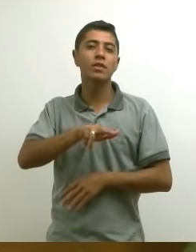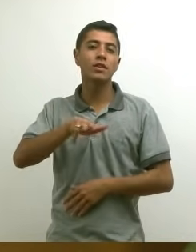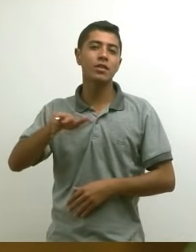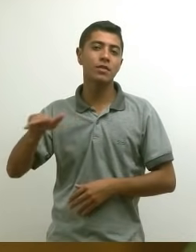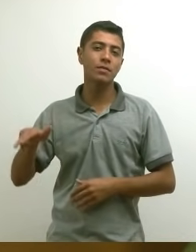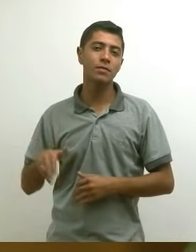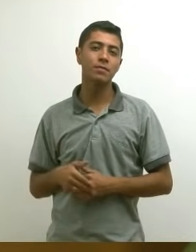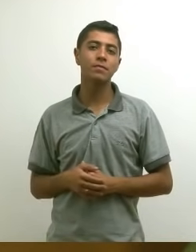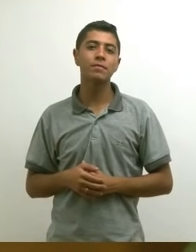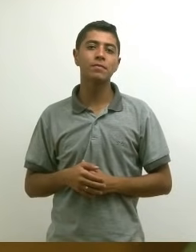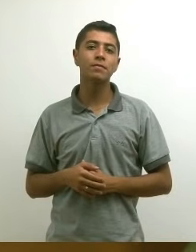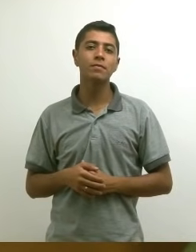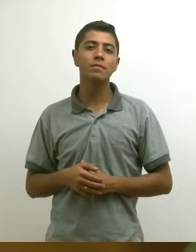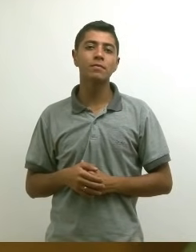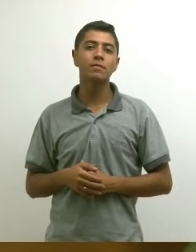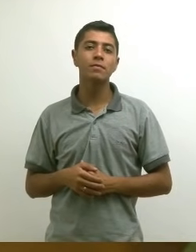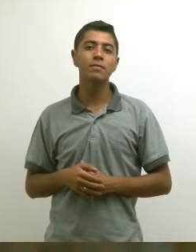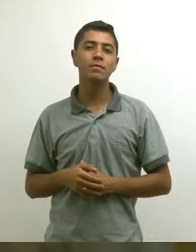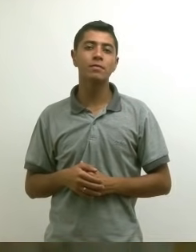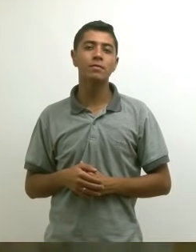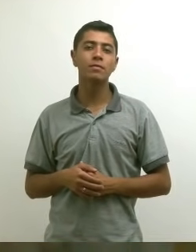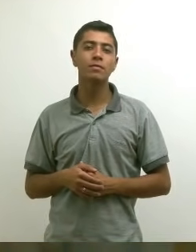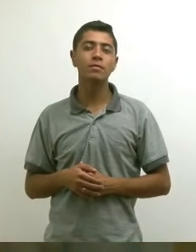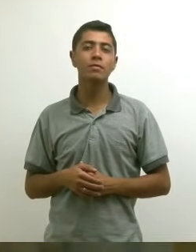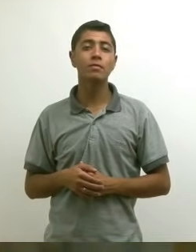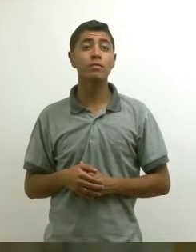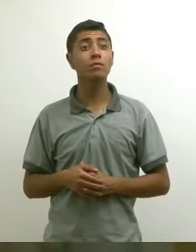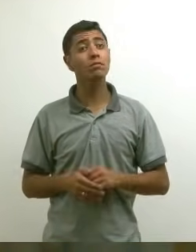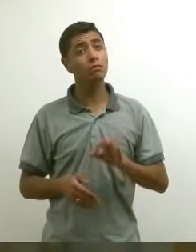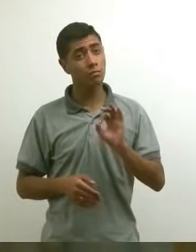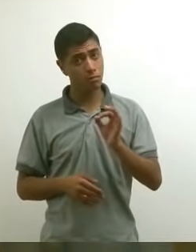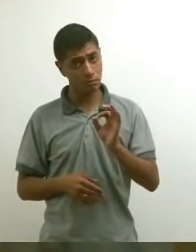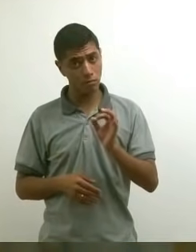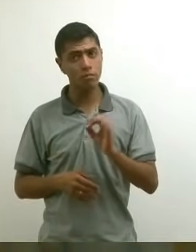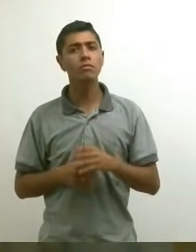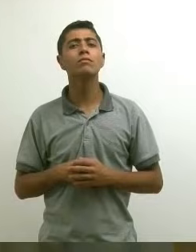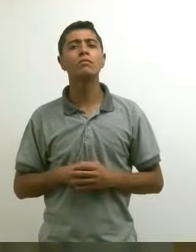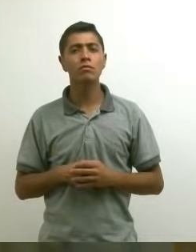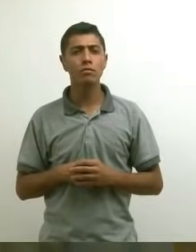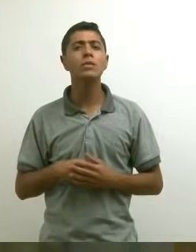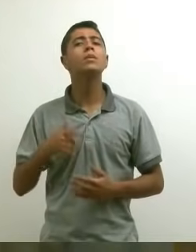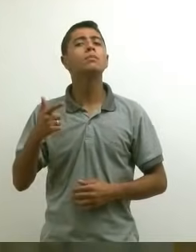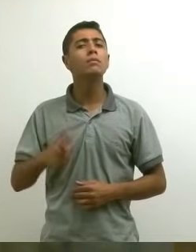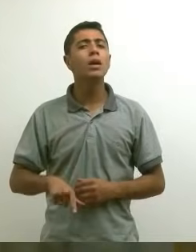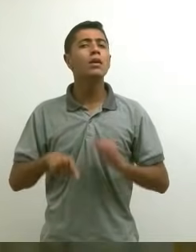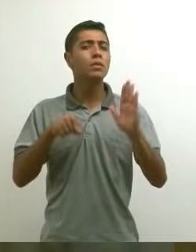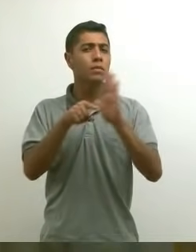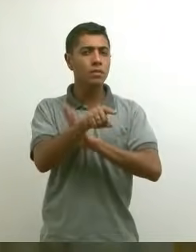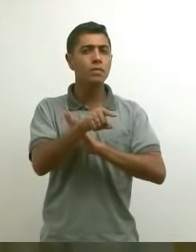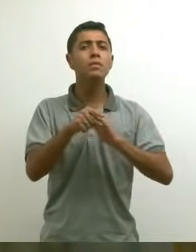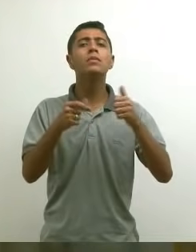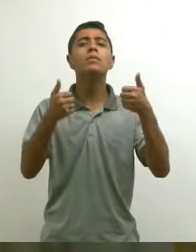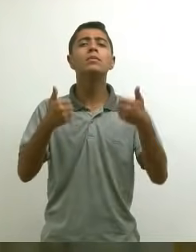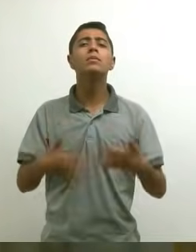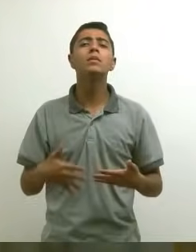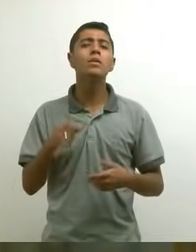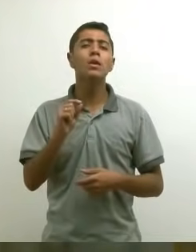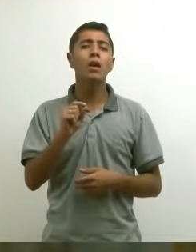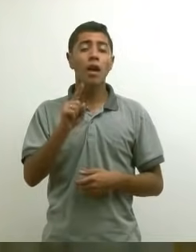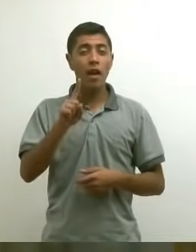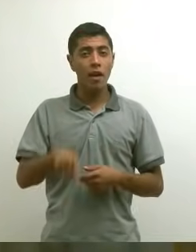certo acho que é tem um tem uma pergunta que fala um pouco sobre essa relação da